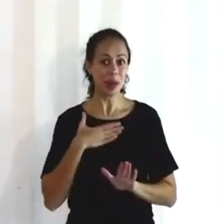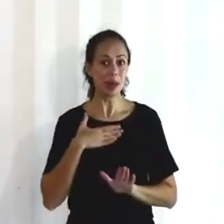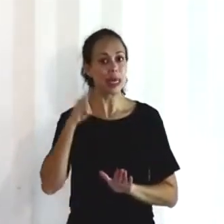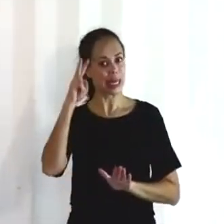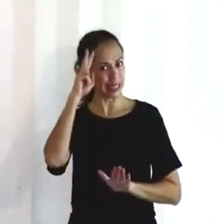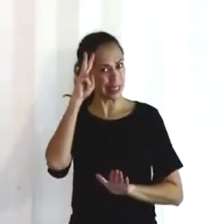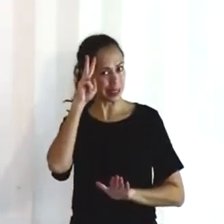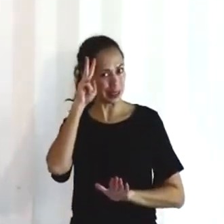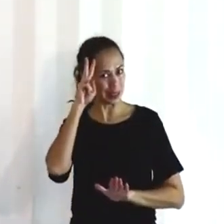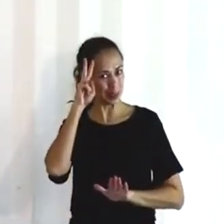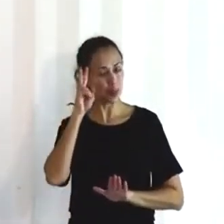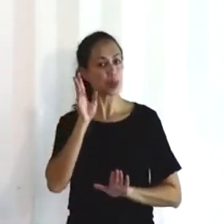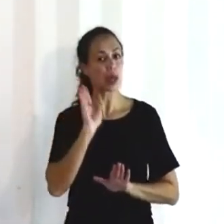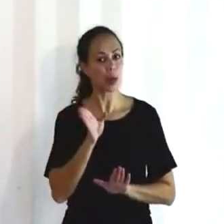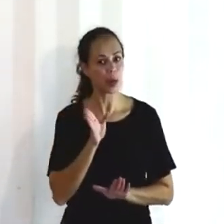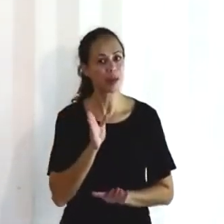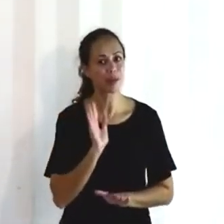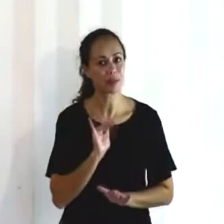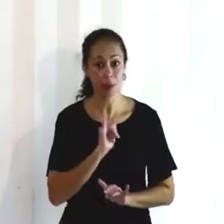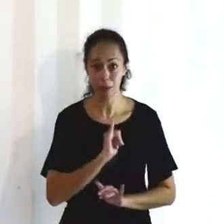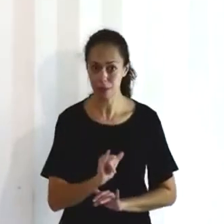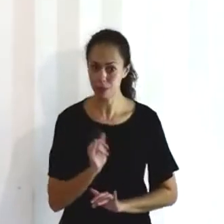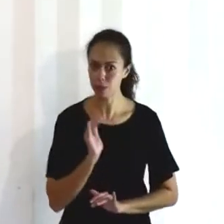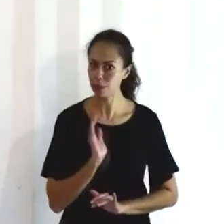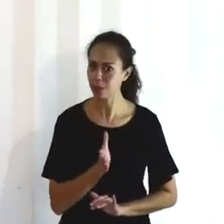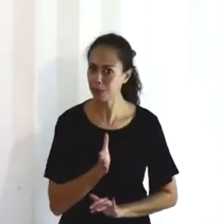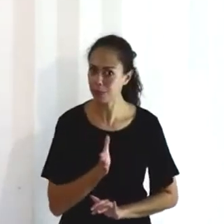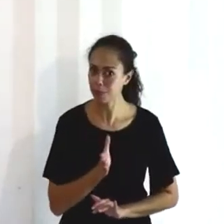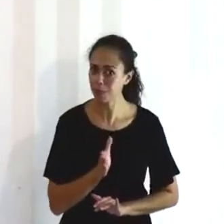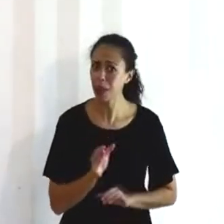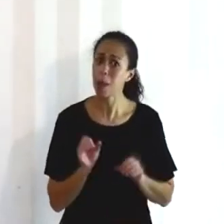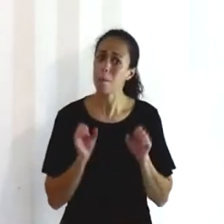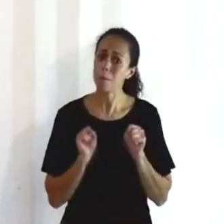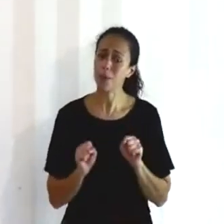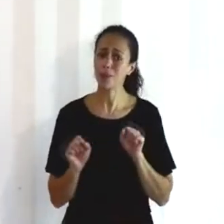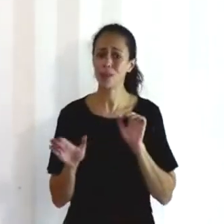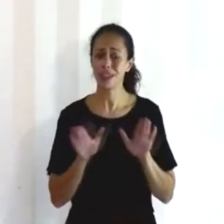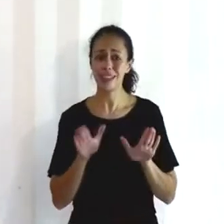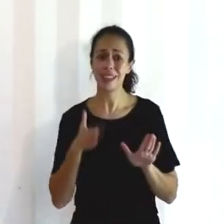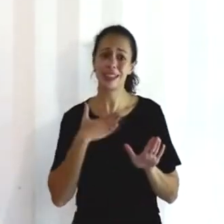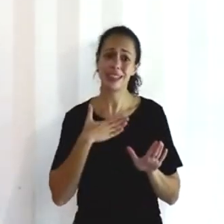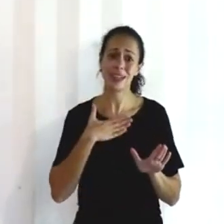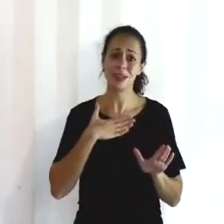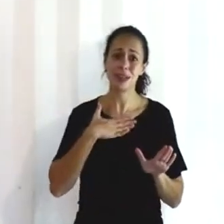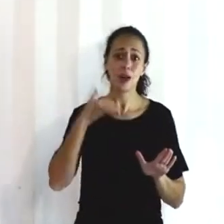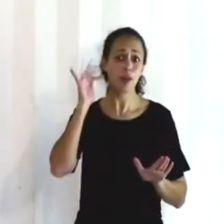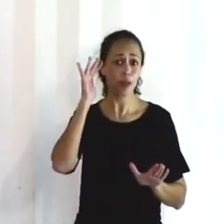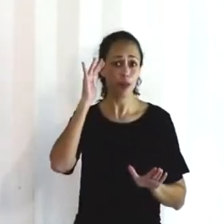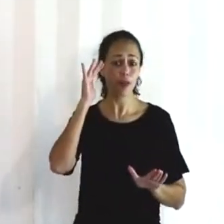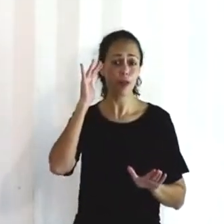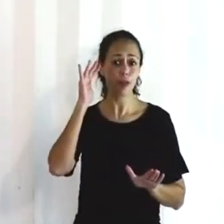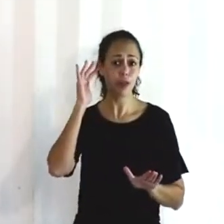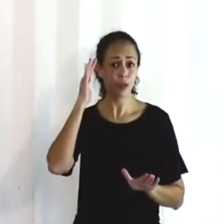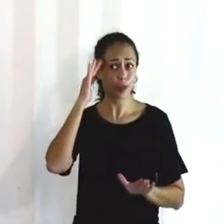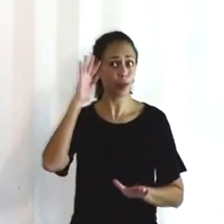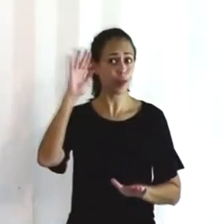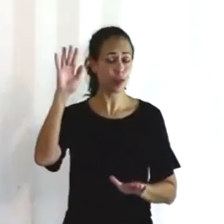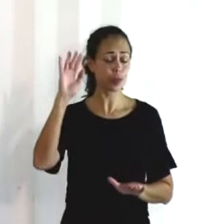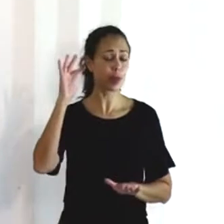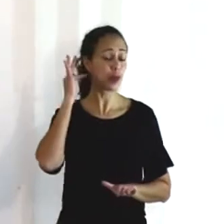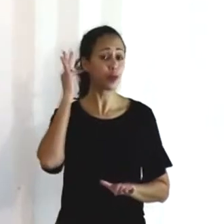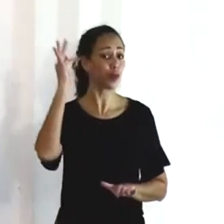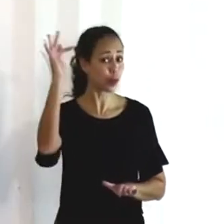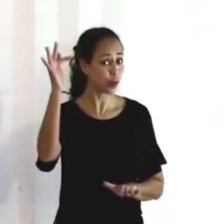mas já lhes digo de antemão que possivelmente esquecerei. Perdoem. Quantas vezes as